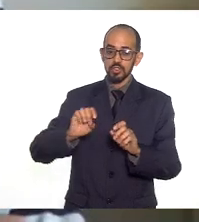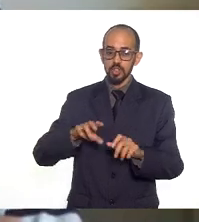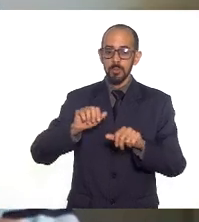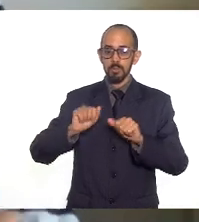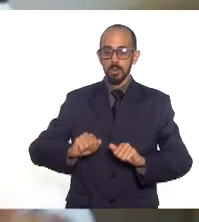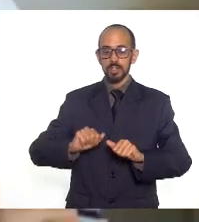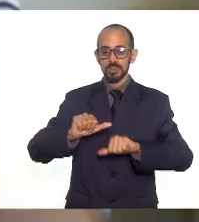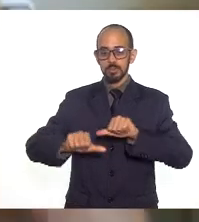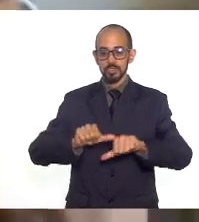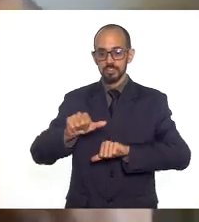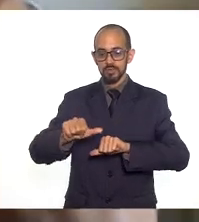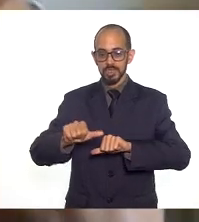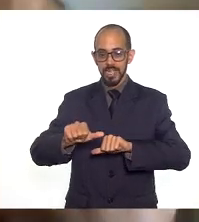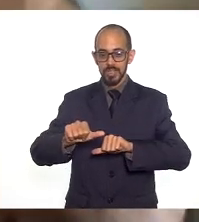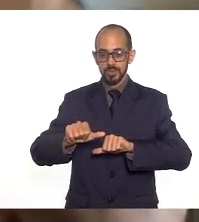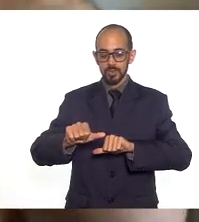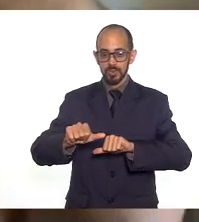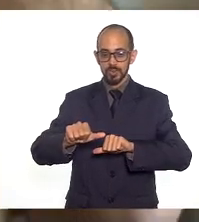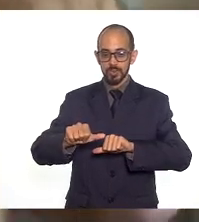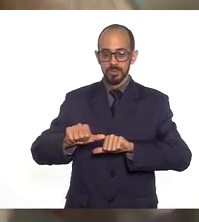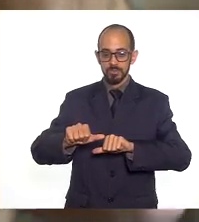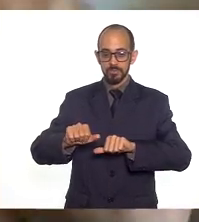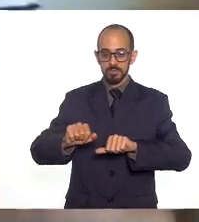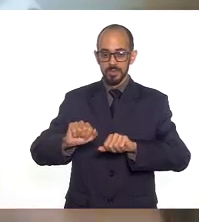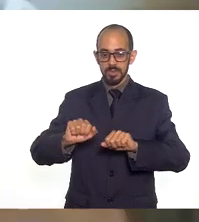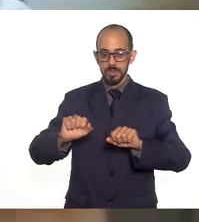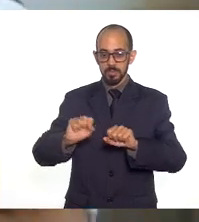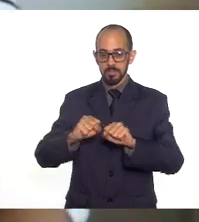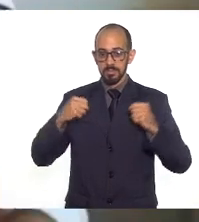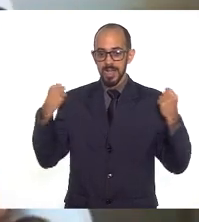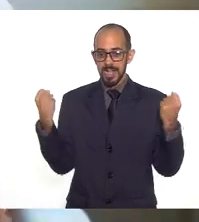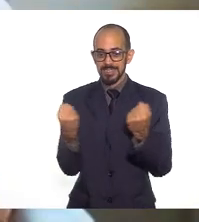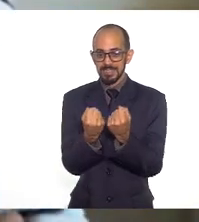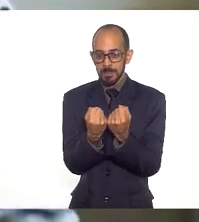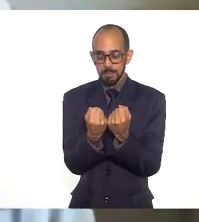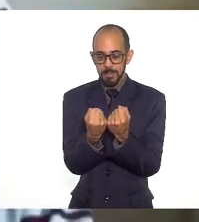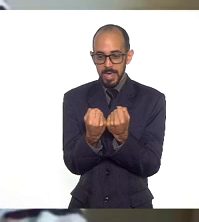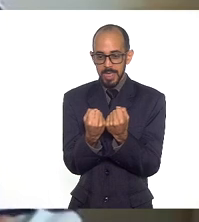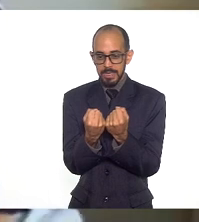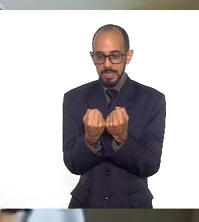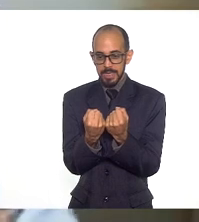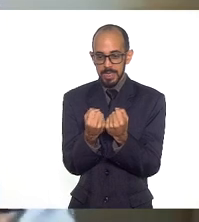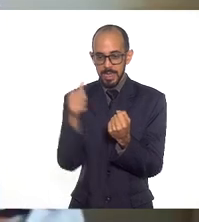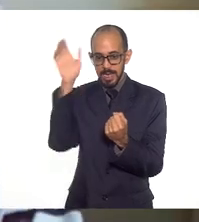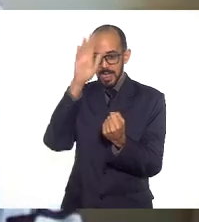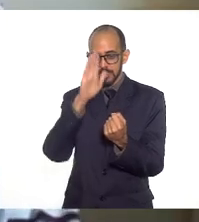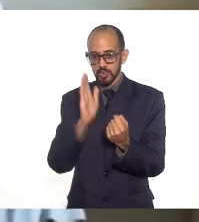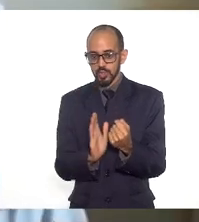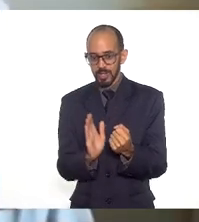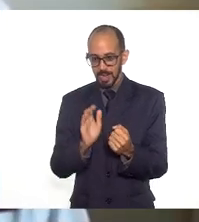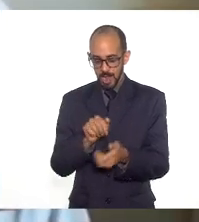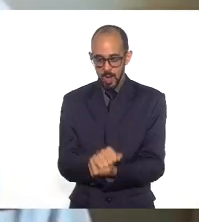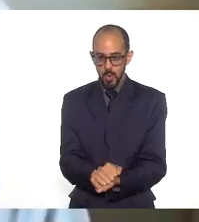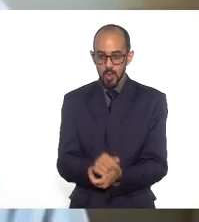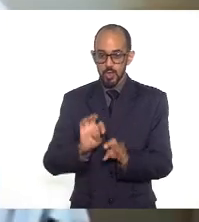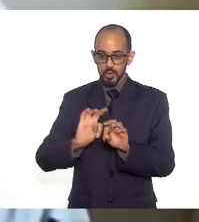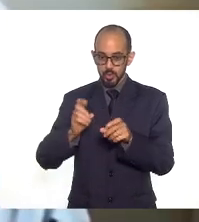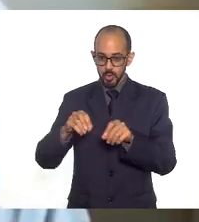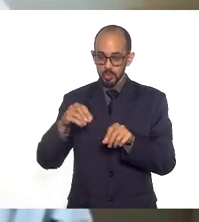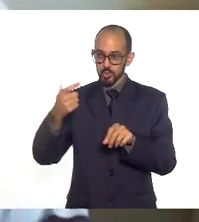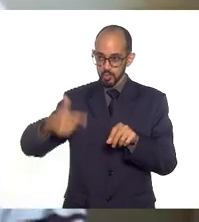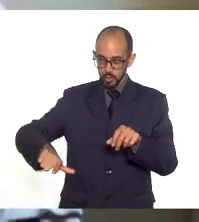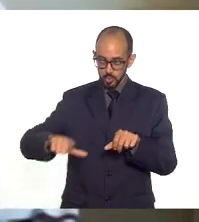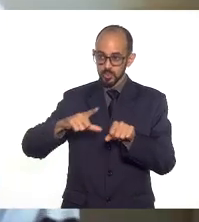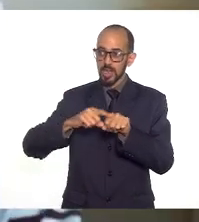modificados por uma Assembleia Nacional Constituinte, todos os outros artigos da